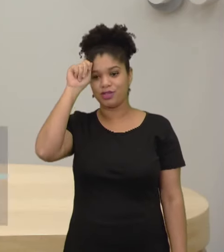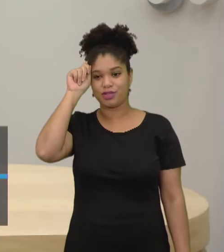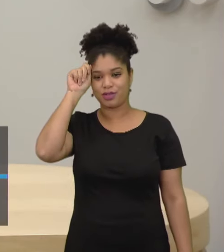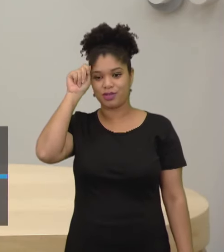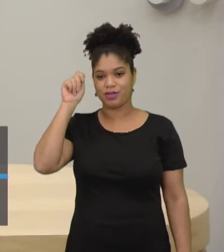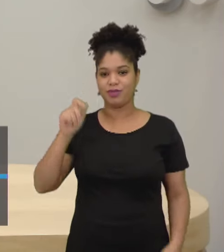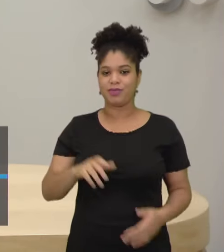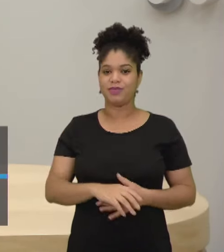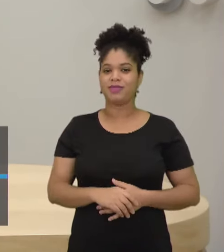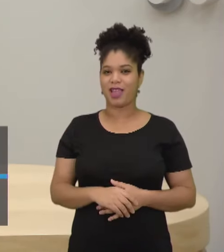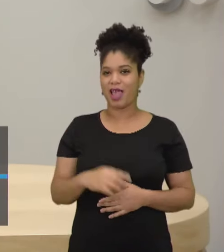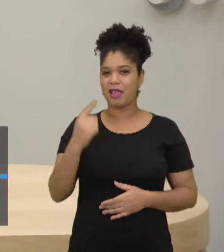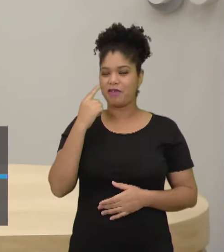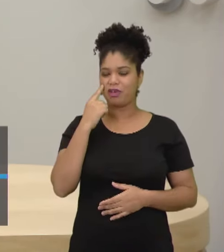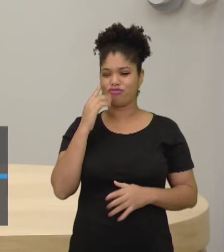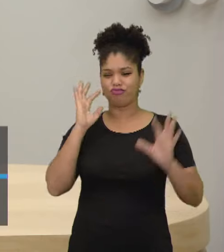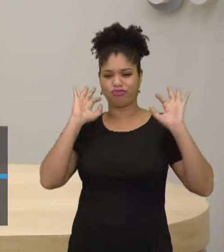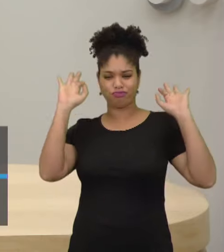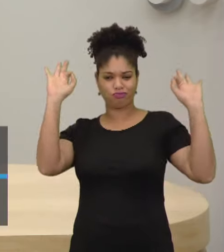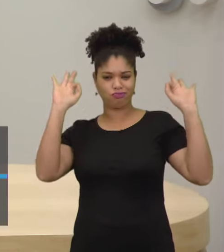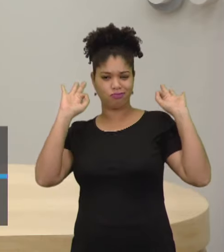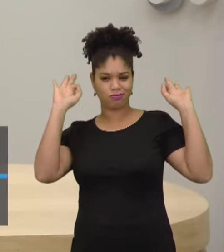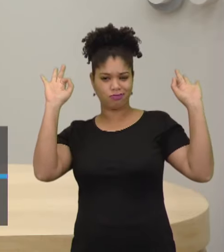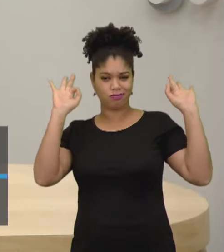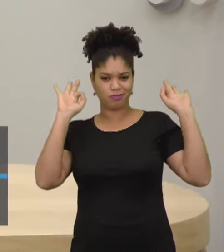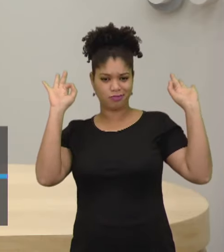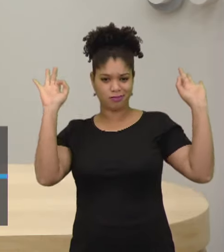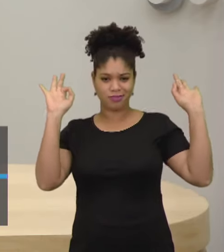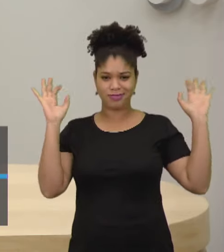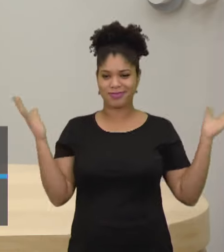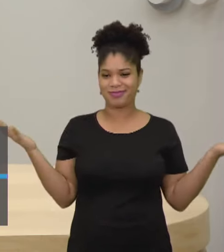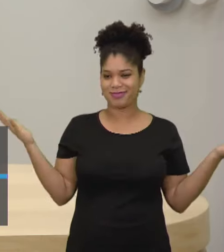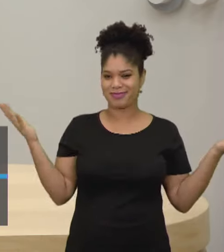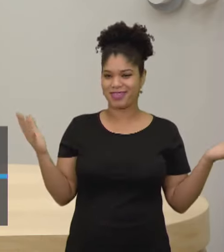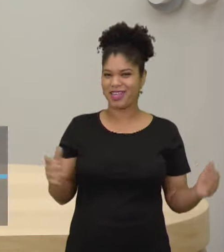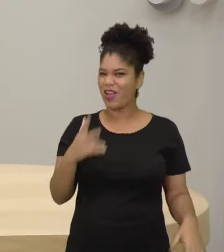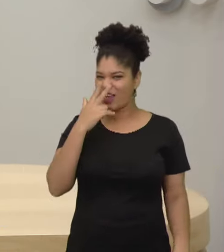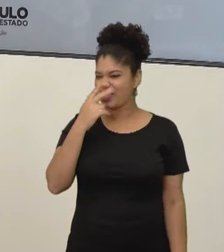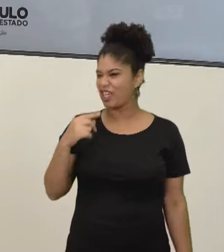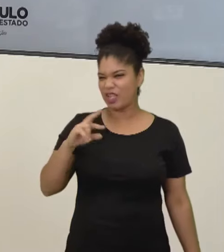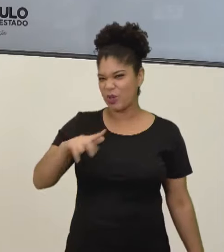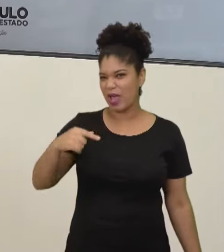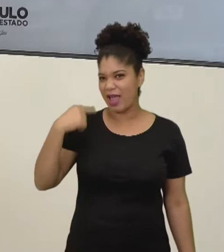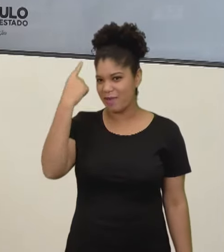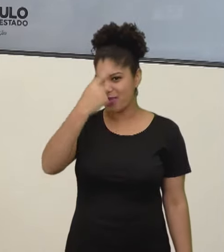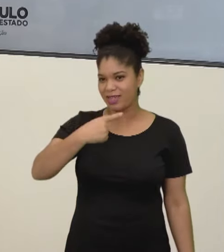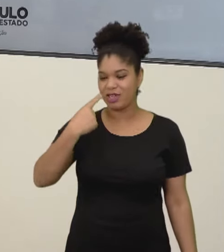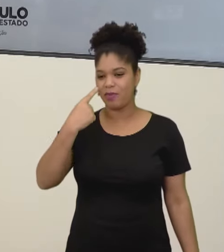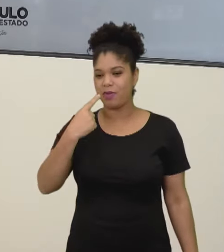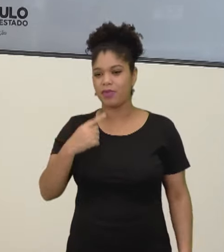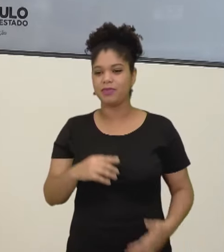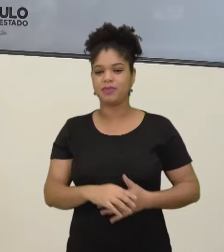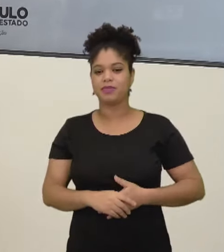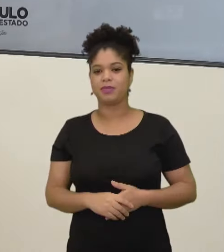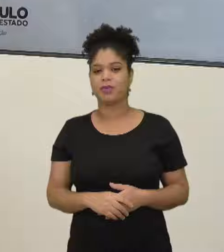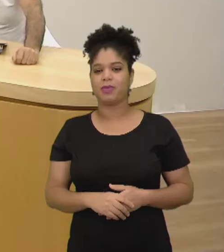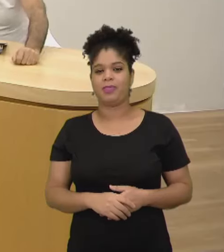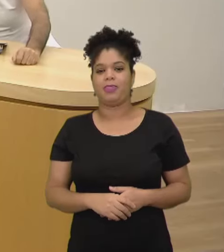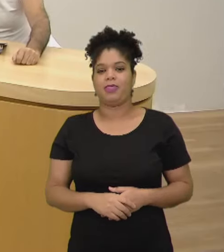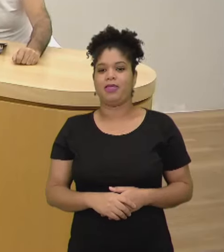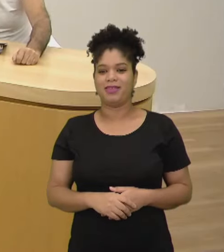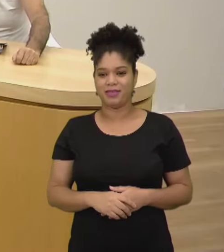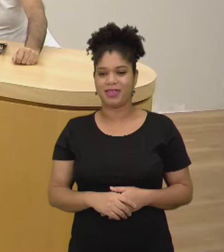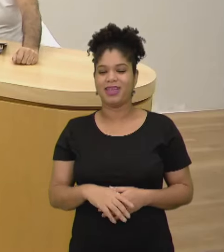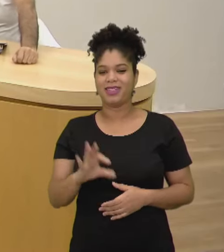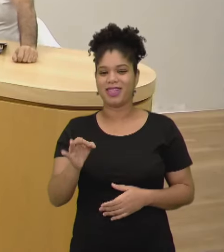A cara da riqueza. Cara da riqueza. Não pode ser a minha, então. A minha também não, eu tô aqui, mas eu tô tentando esconder o rosto. Boa